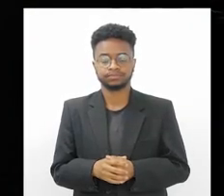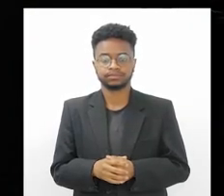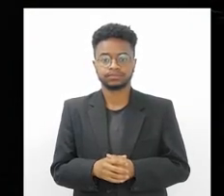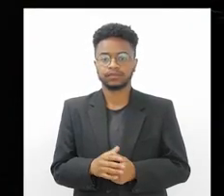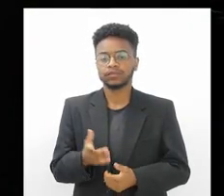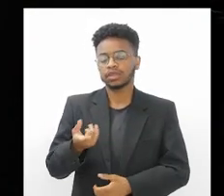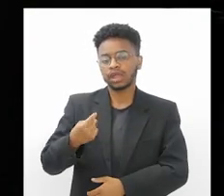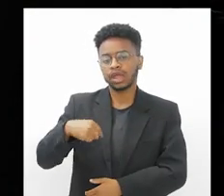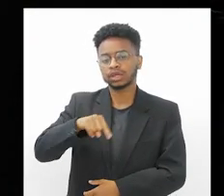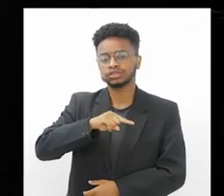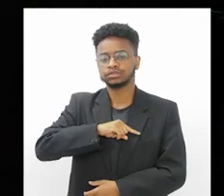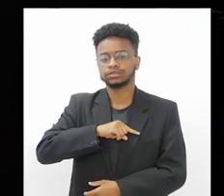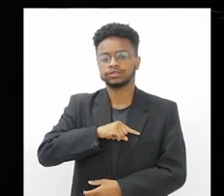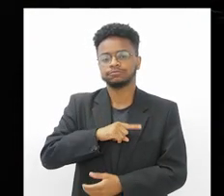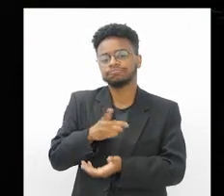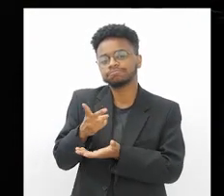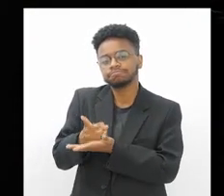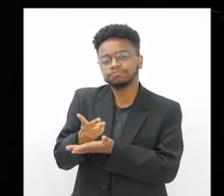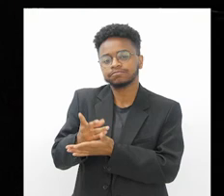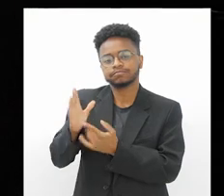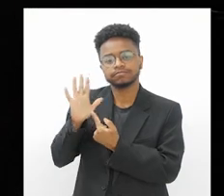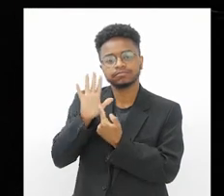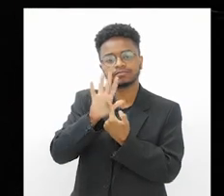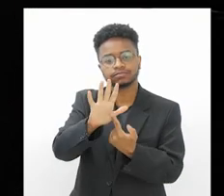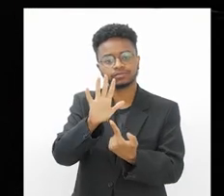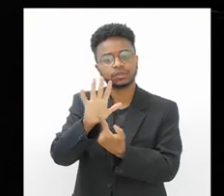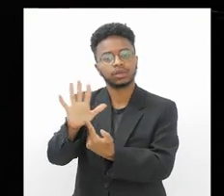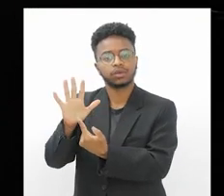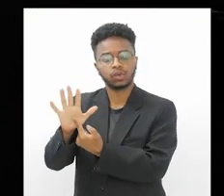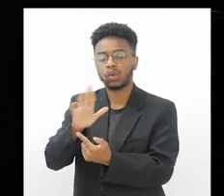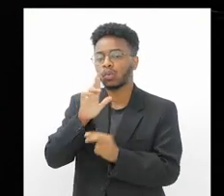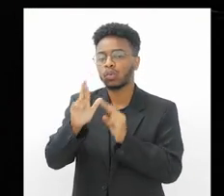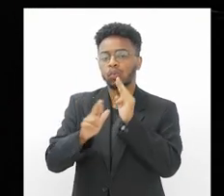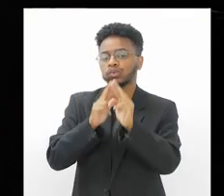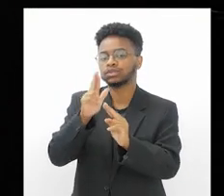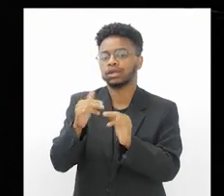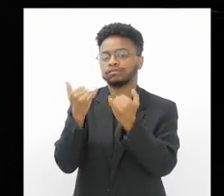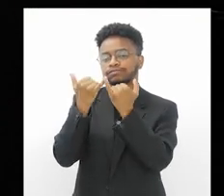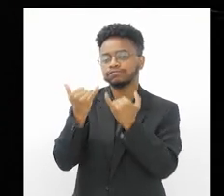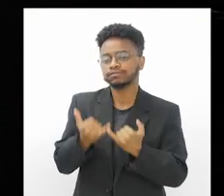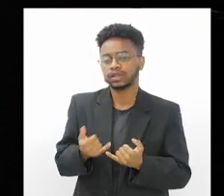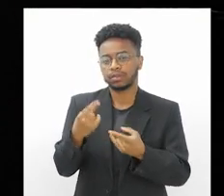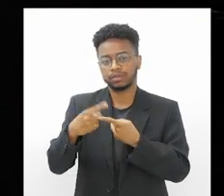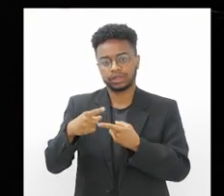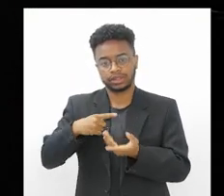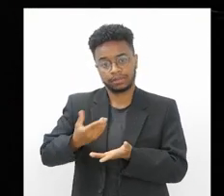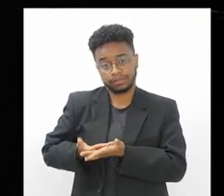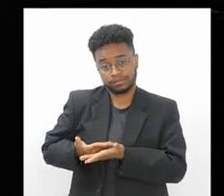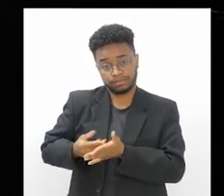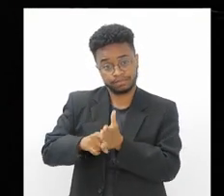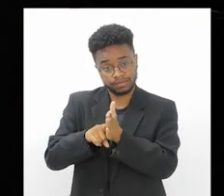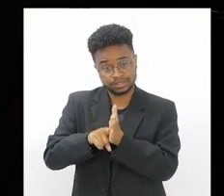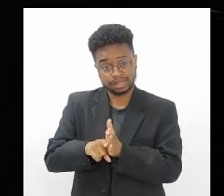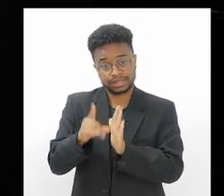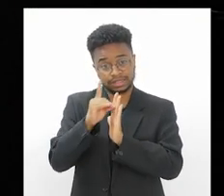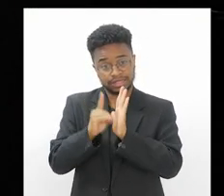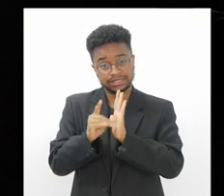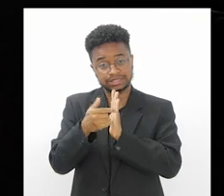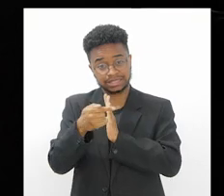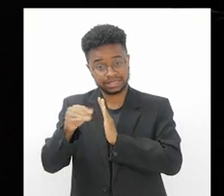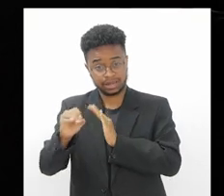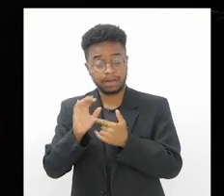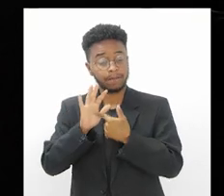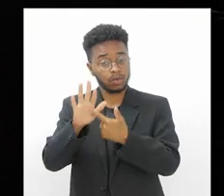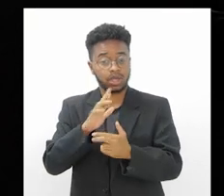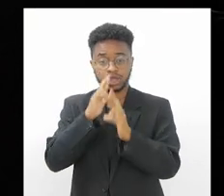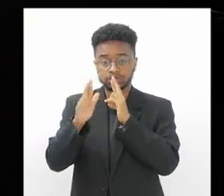assim, a gente vem sempre mostrando resultados parecidos. Então, esses estudos da década de 70, inclusive, eles mostram